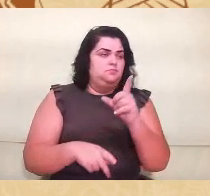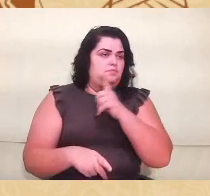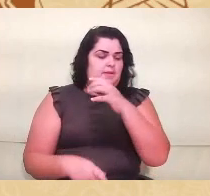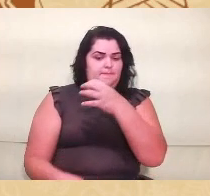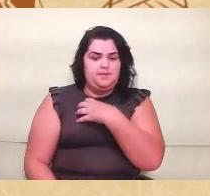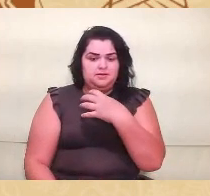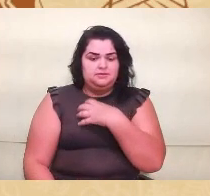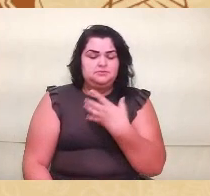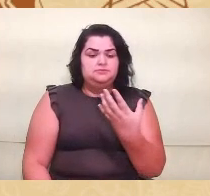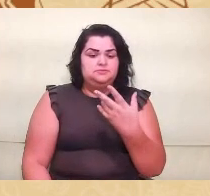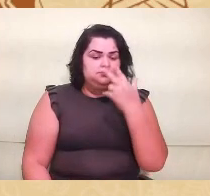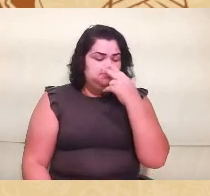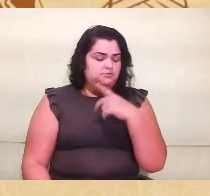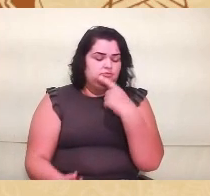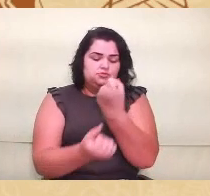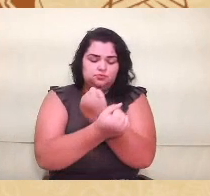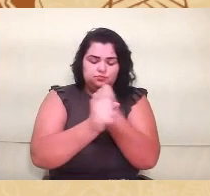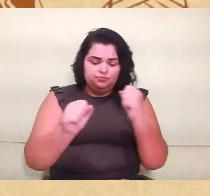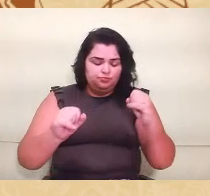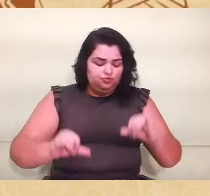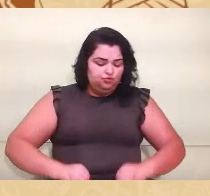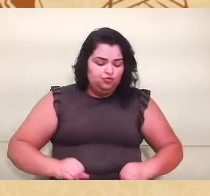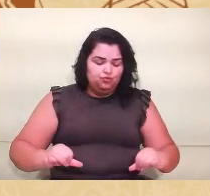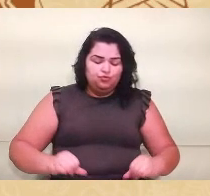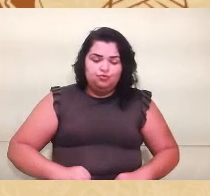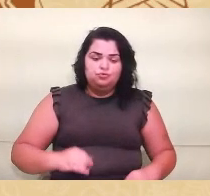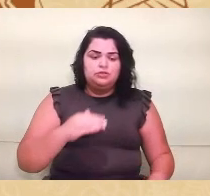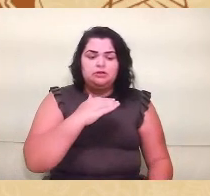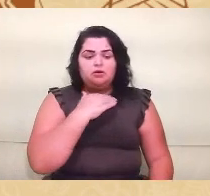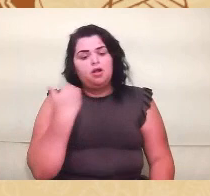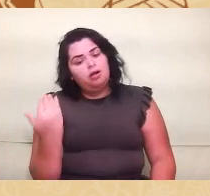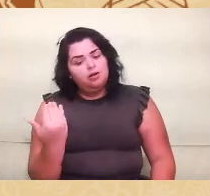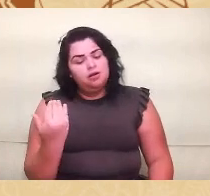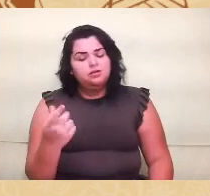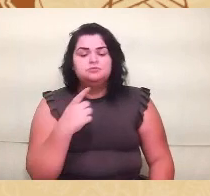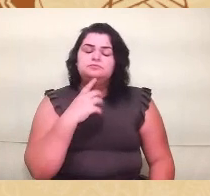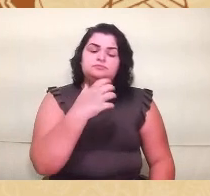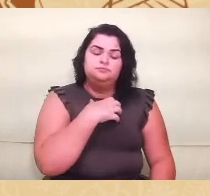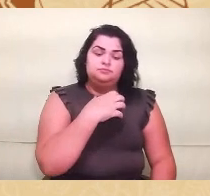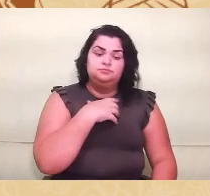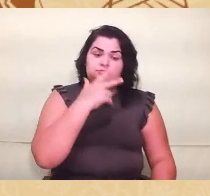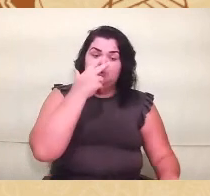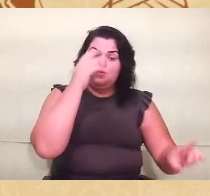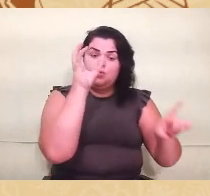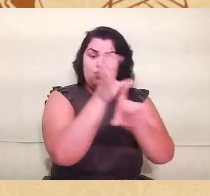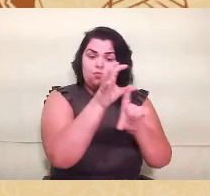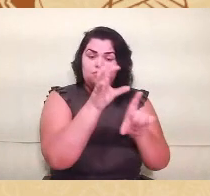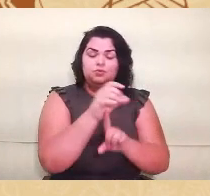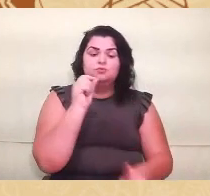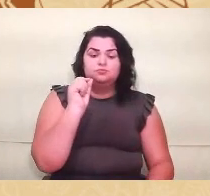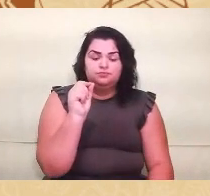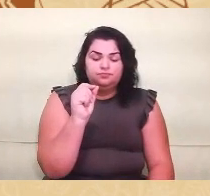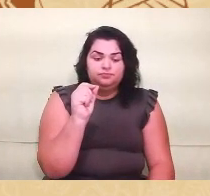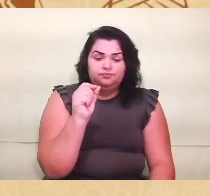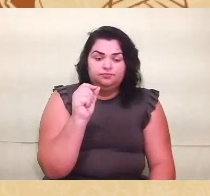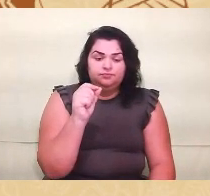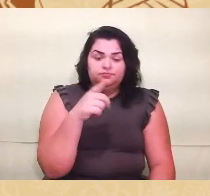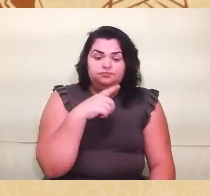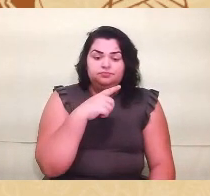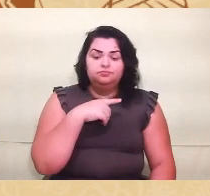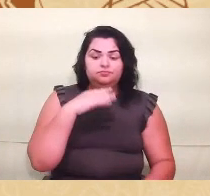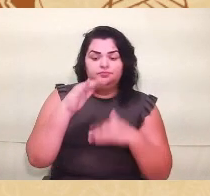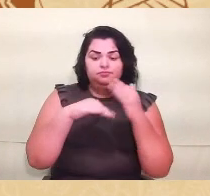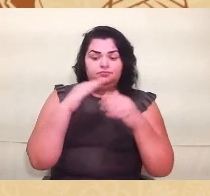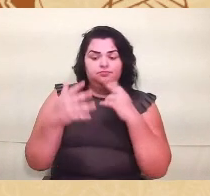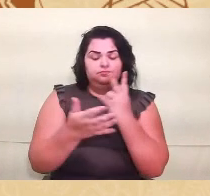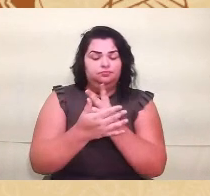torturado e foi morto depois, né? E acusado de comunista. Por quê? Porque ele tinha esse processo de luta, mas a gente